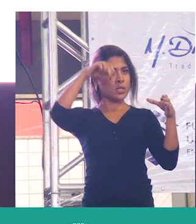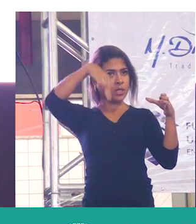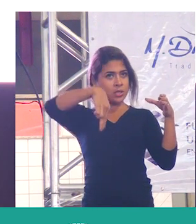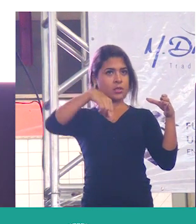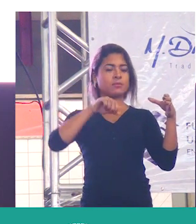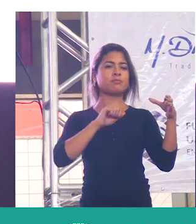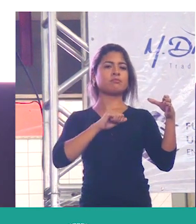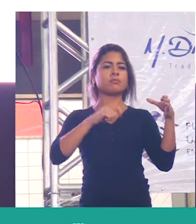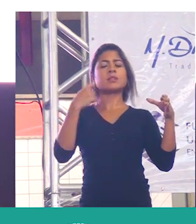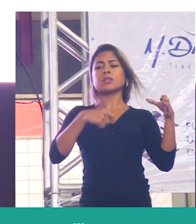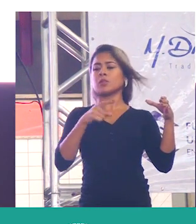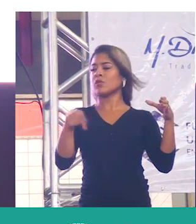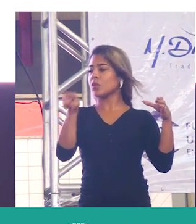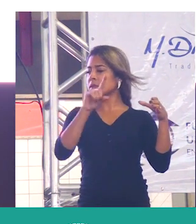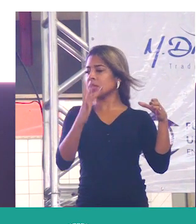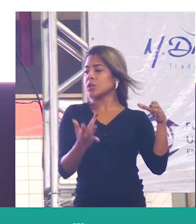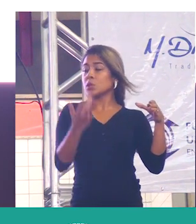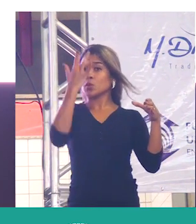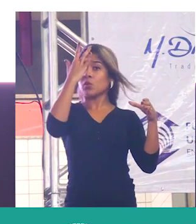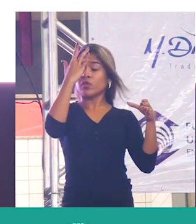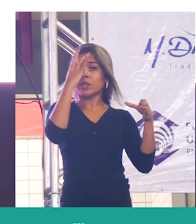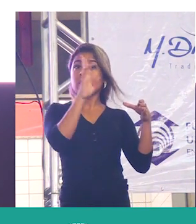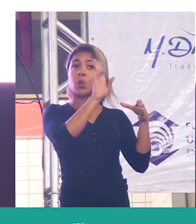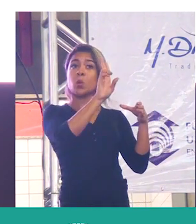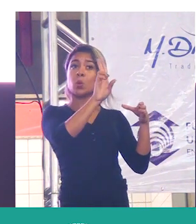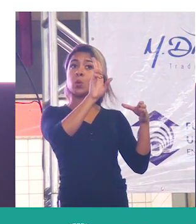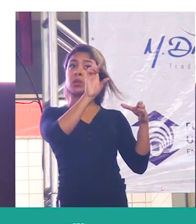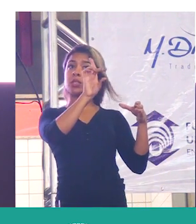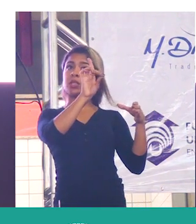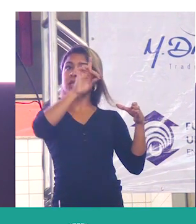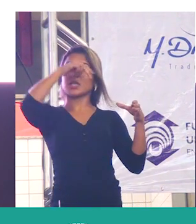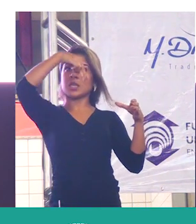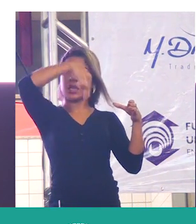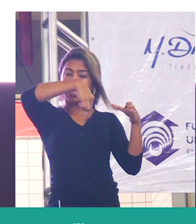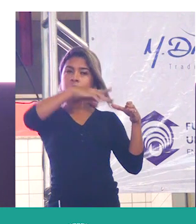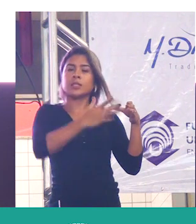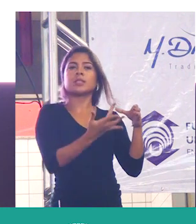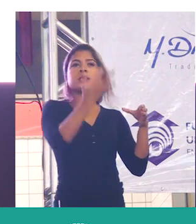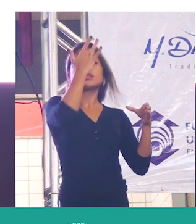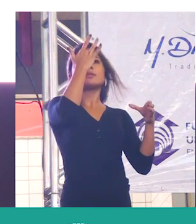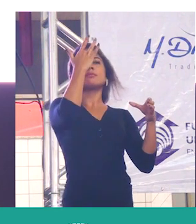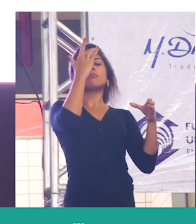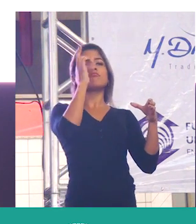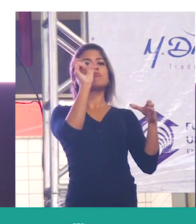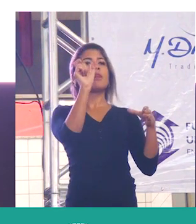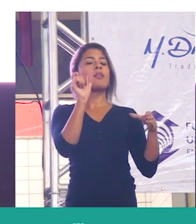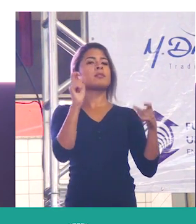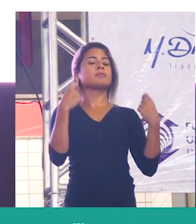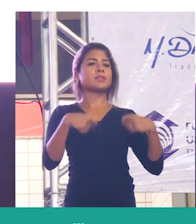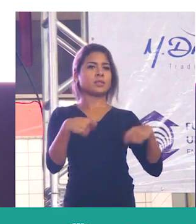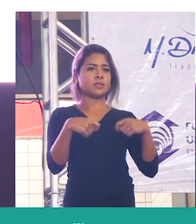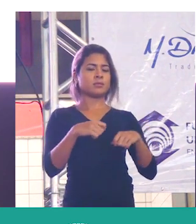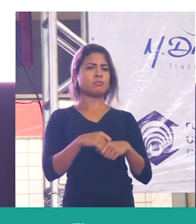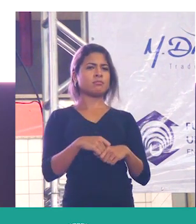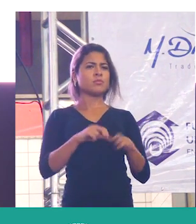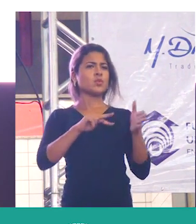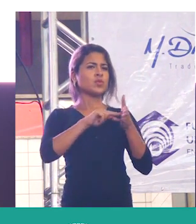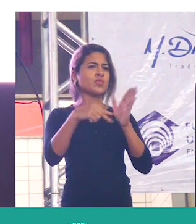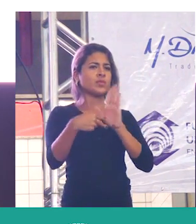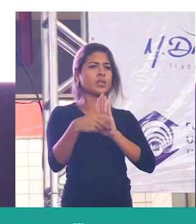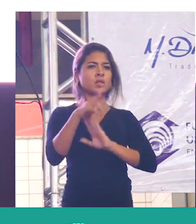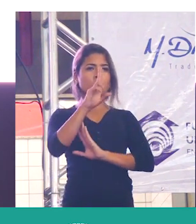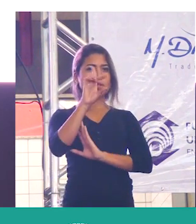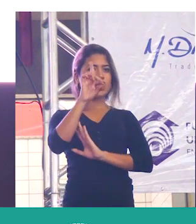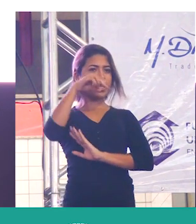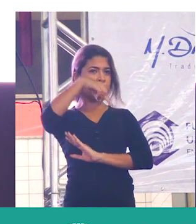que vocês gravem essa sigla. O que quer dizer UDN? É a sigla de um partido